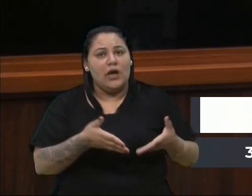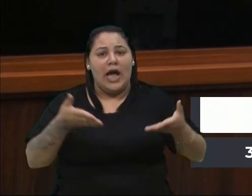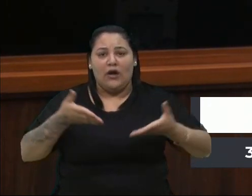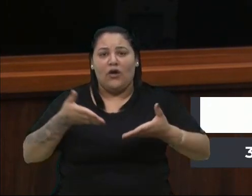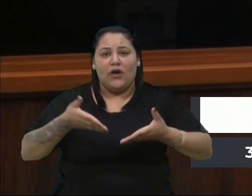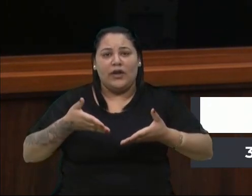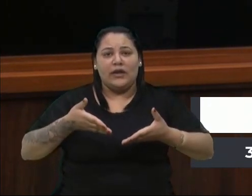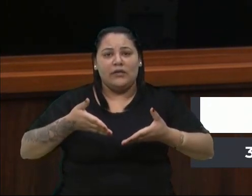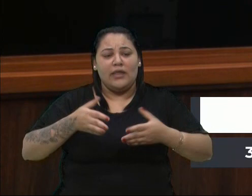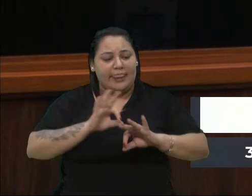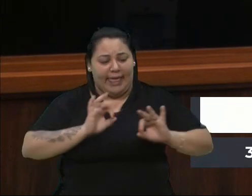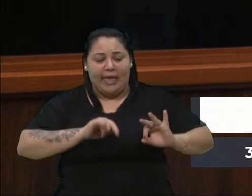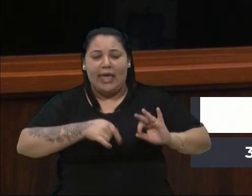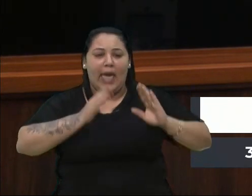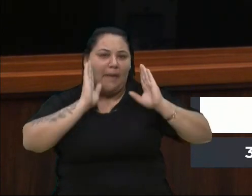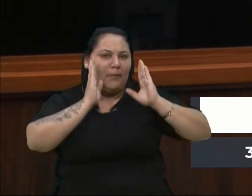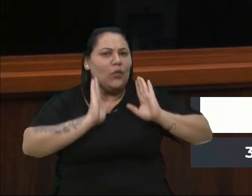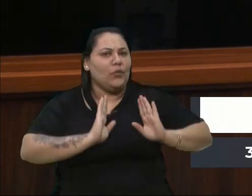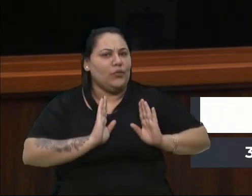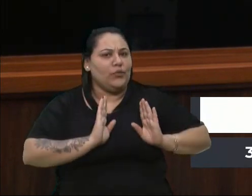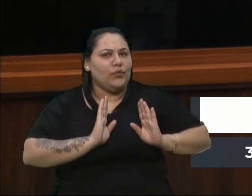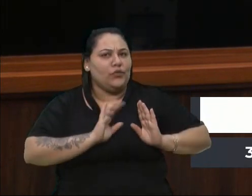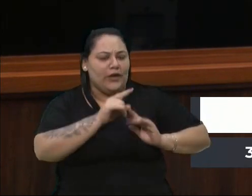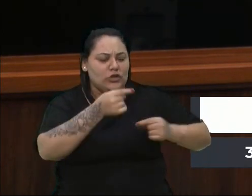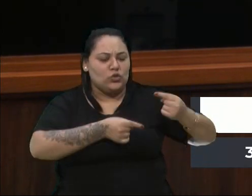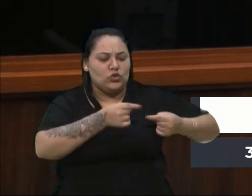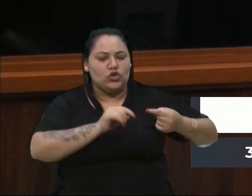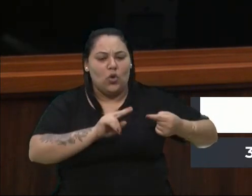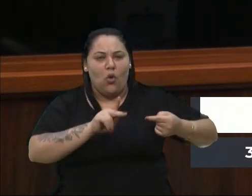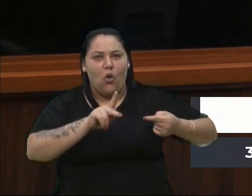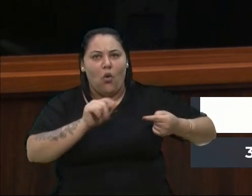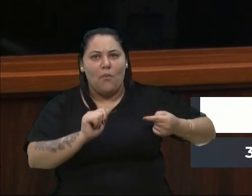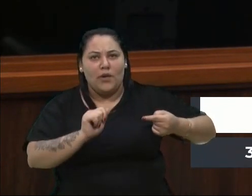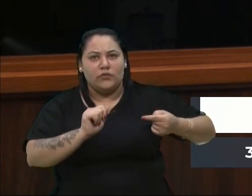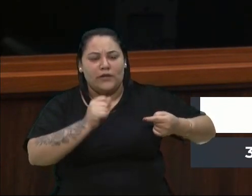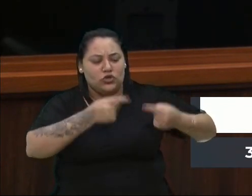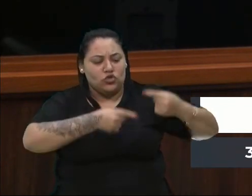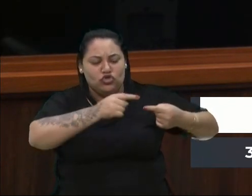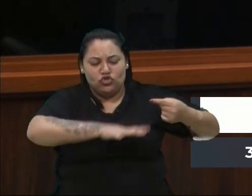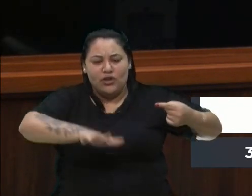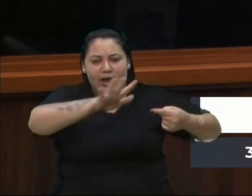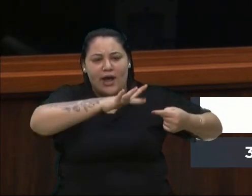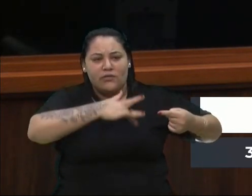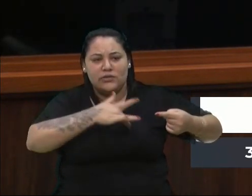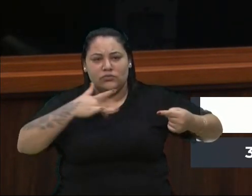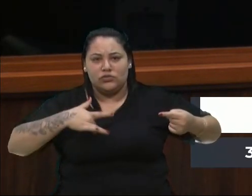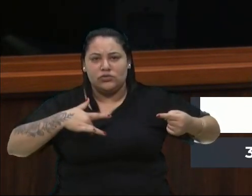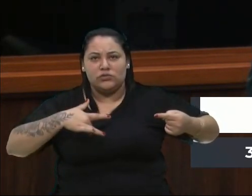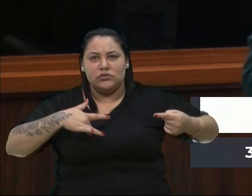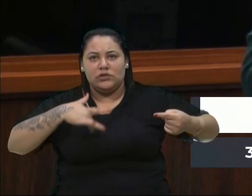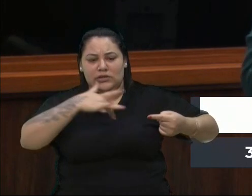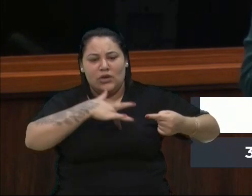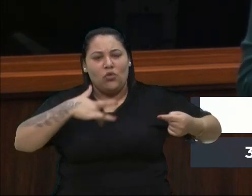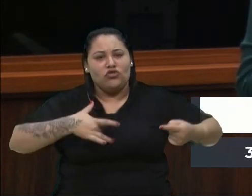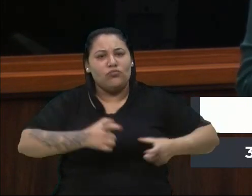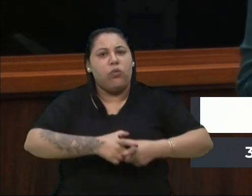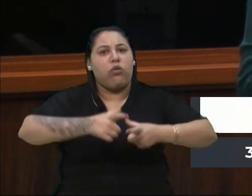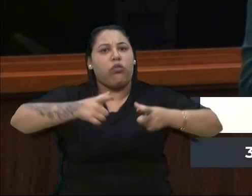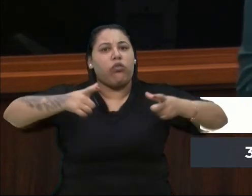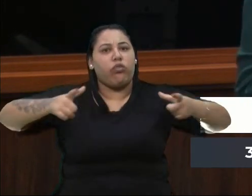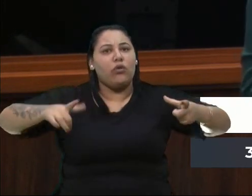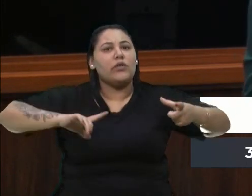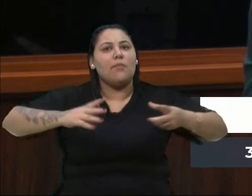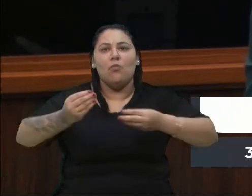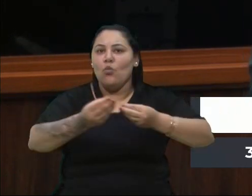ingênuo que quando tu vai discutir a UPA, tu vai discutir a saúde no município. E a saúde é muito amplo. Então, por isso